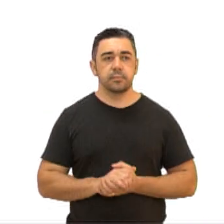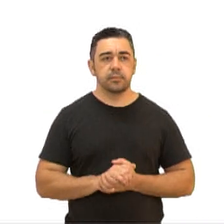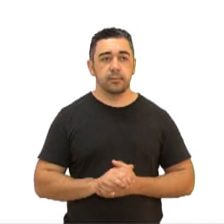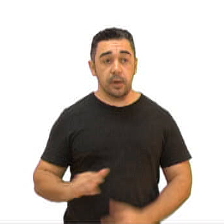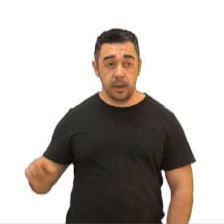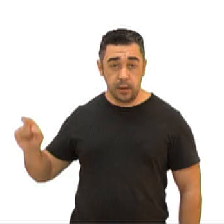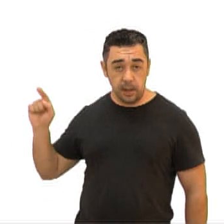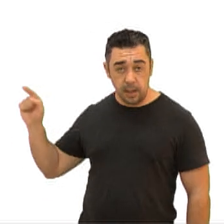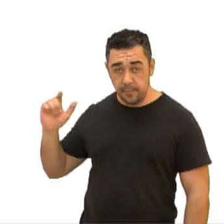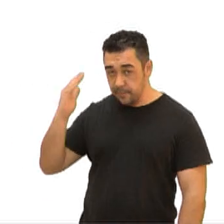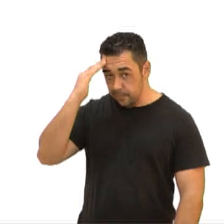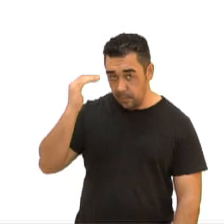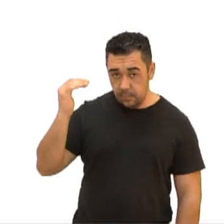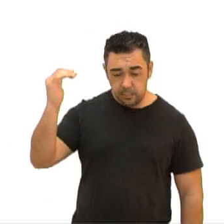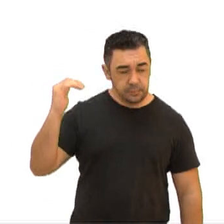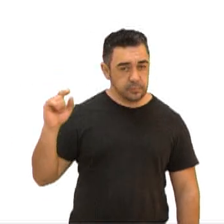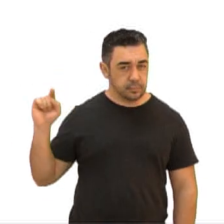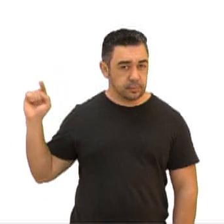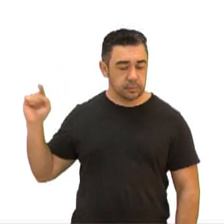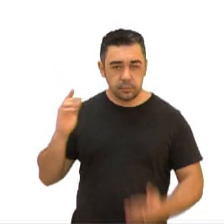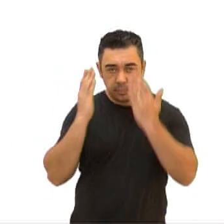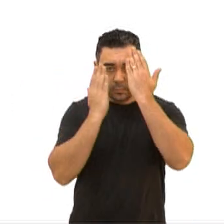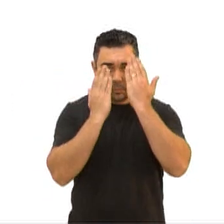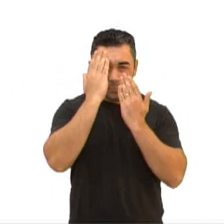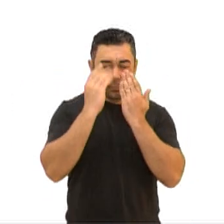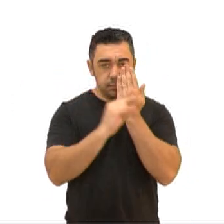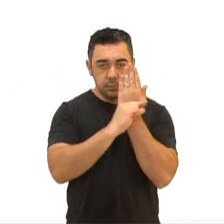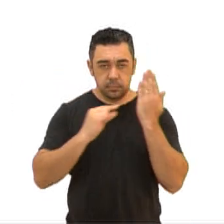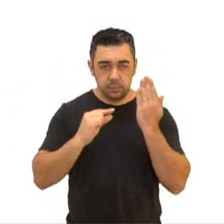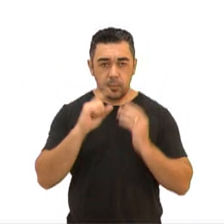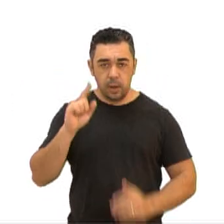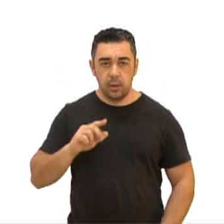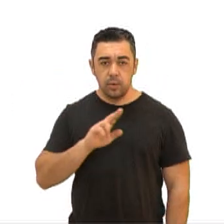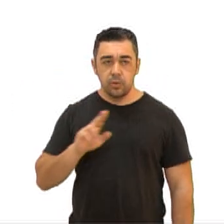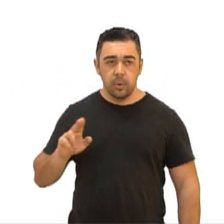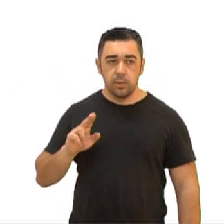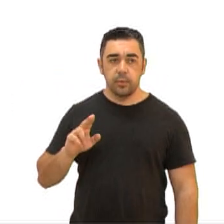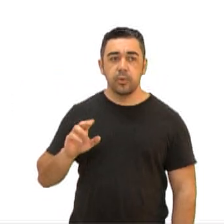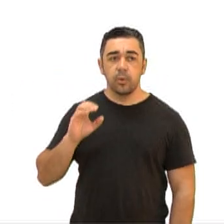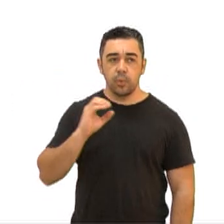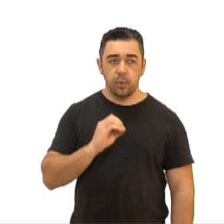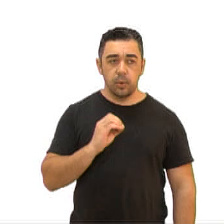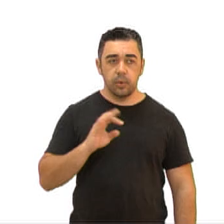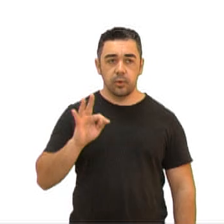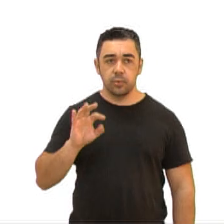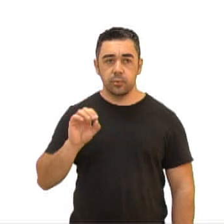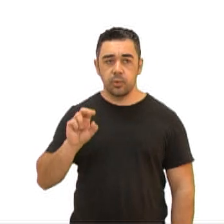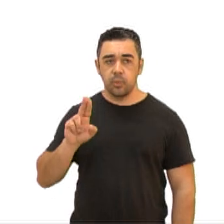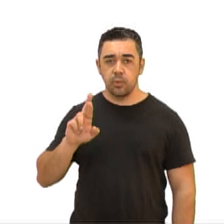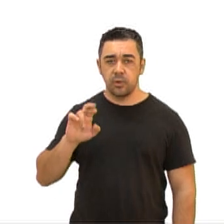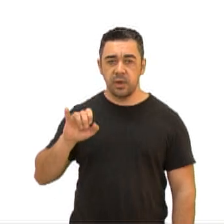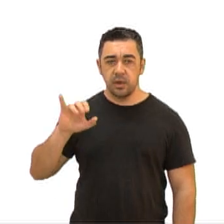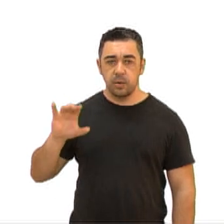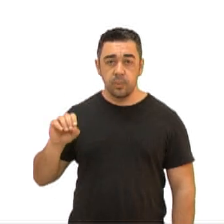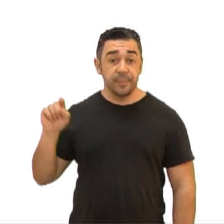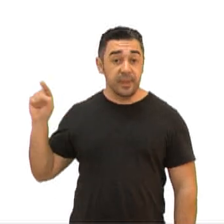Esse é um quadro que o Picasso gostava muito. Se chama O Toureiro, é de 1890, quando ele tinha 8 anos de